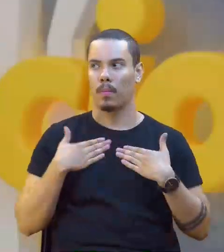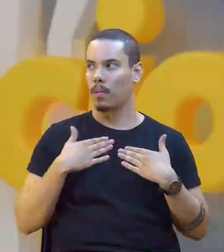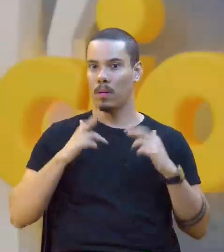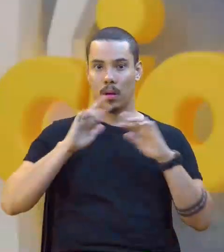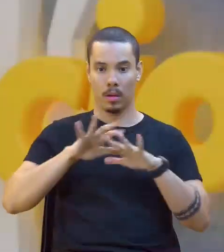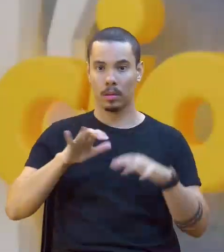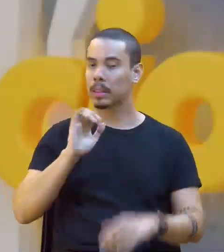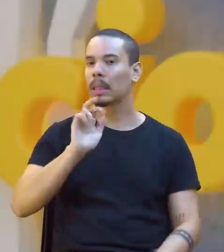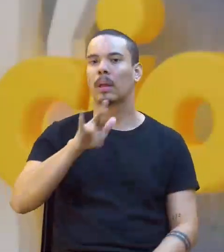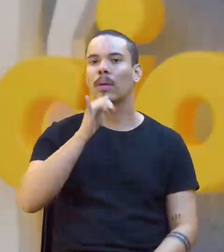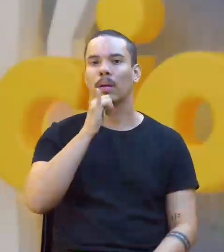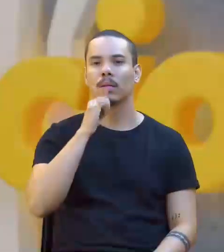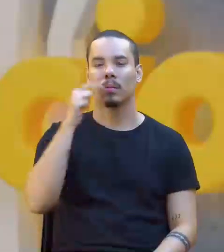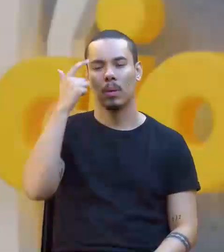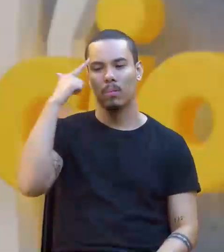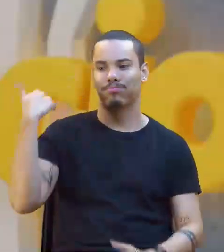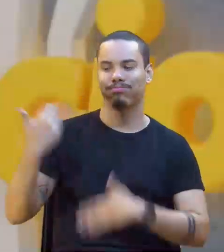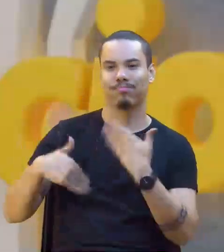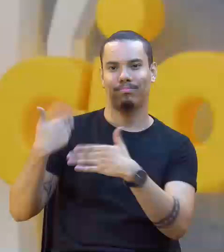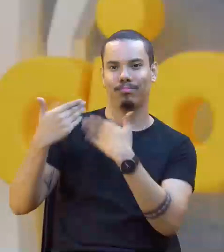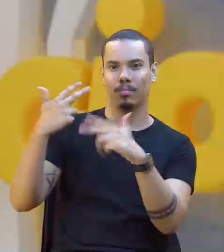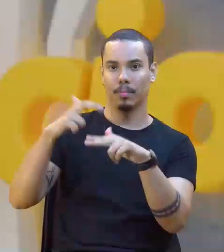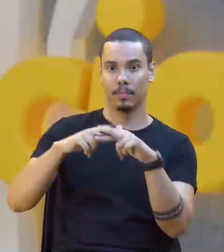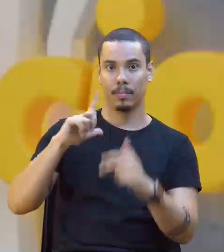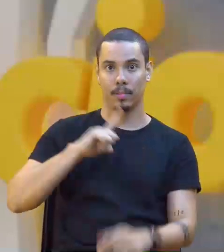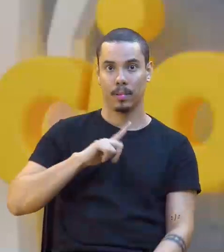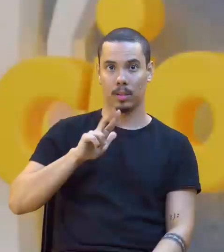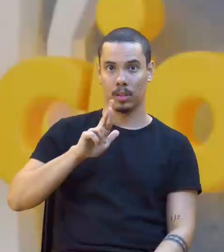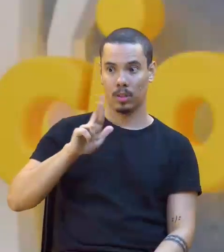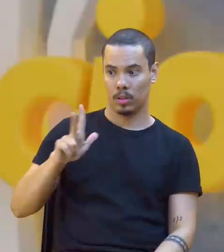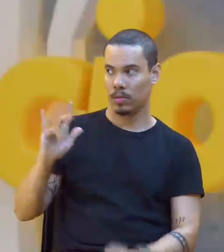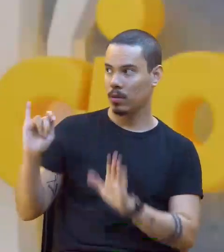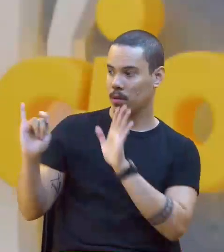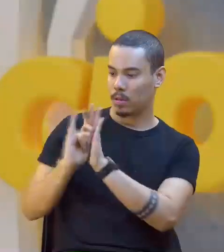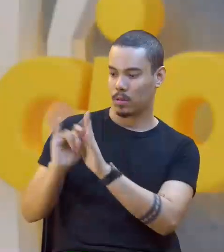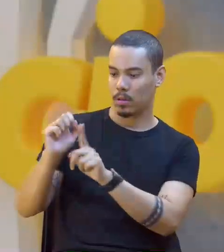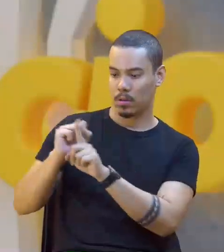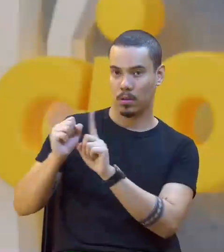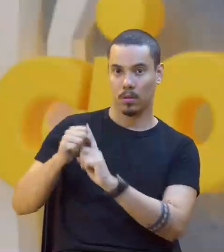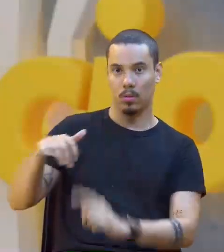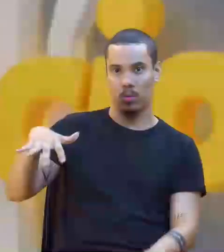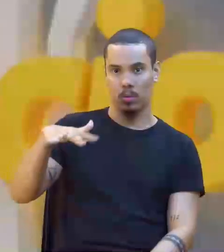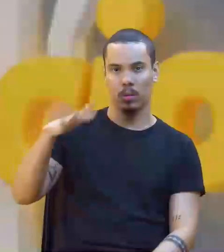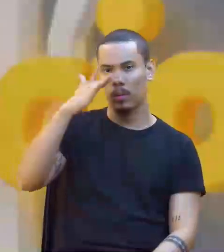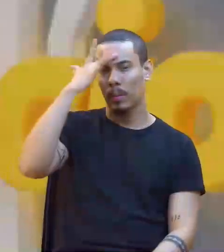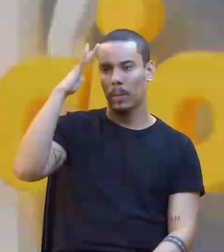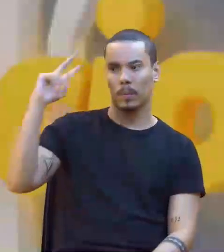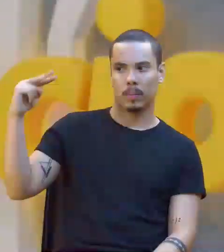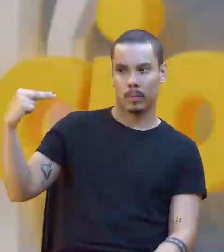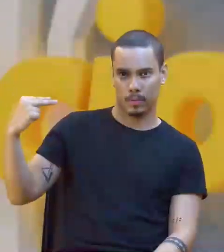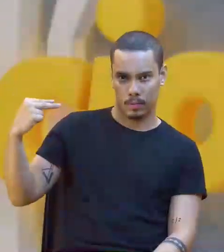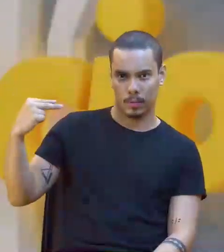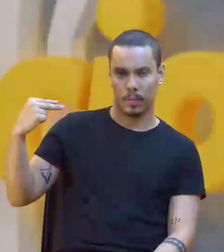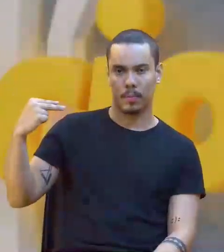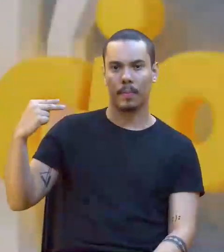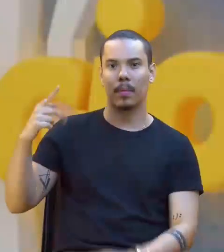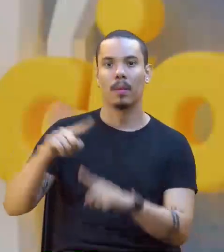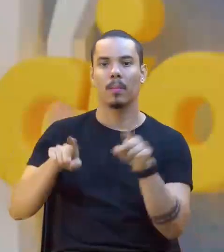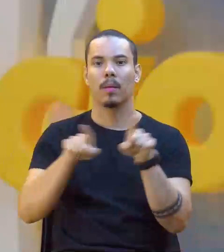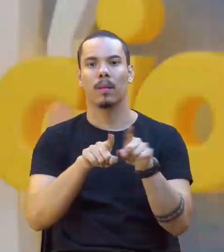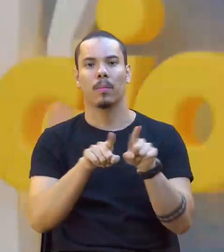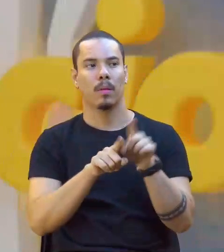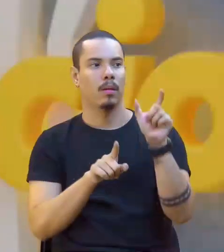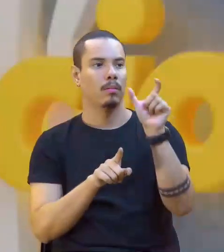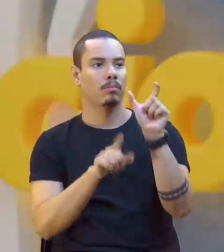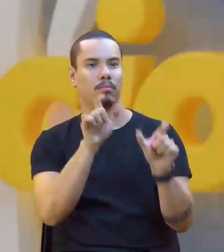que foi construído. Então, tem a diferença de identidade social, aquilo como as pessoas te enxergam socialmente, mas tem aquilo que tem realmente